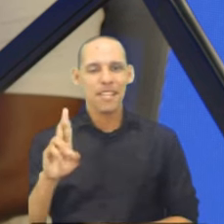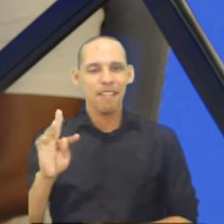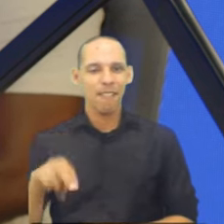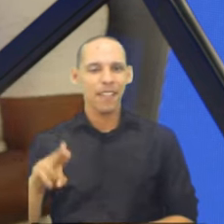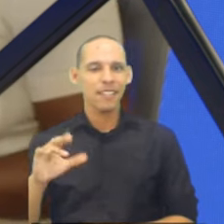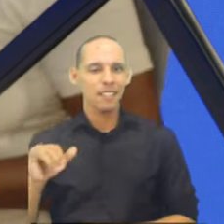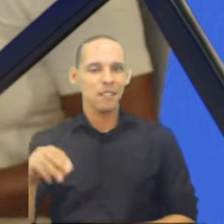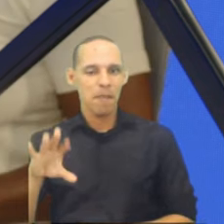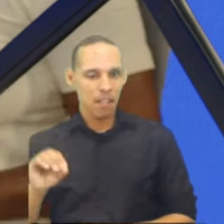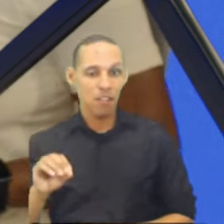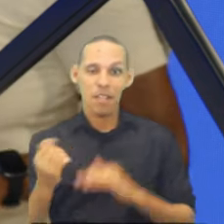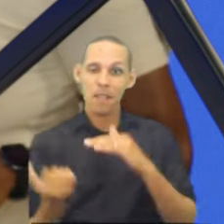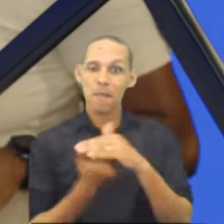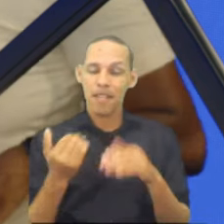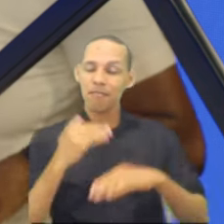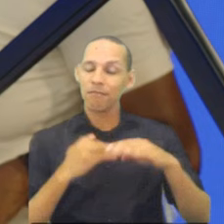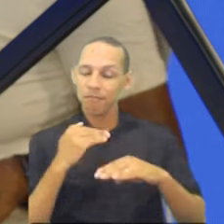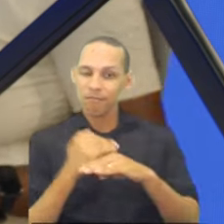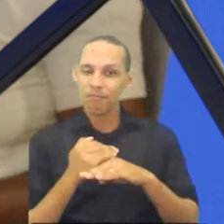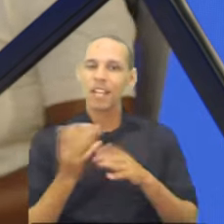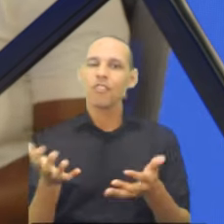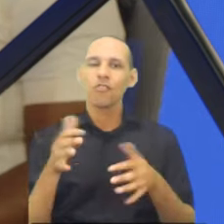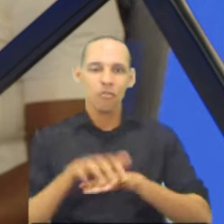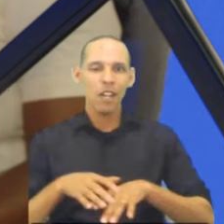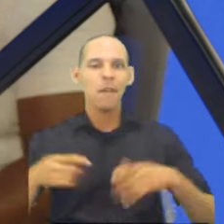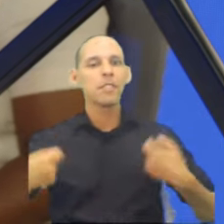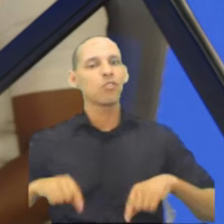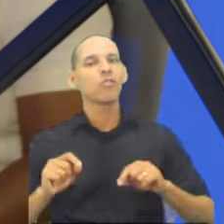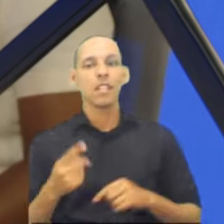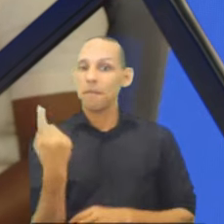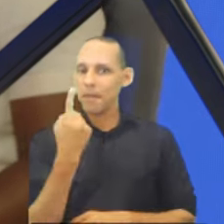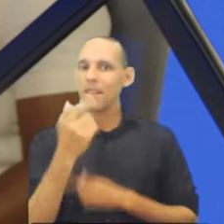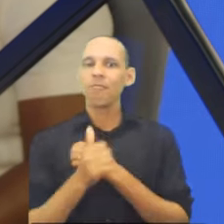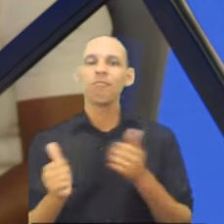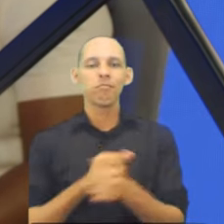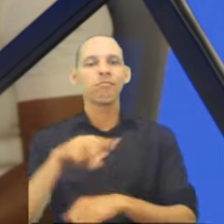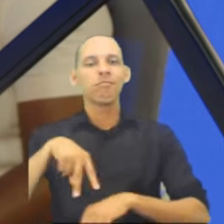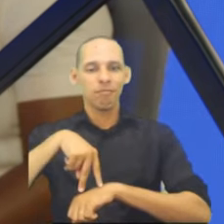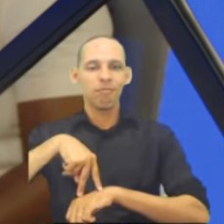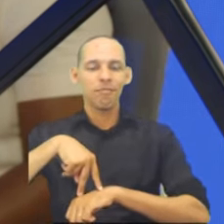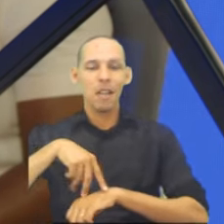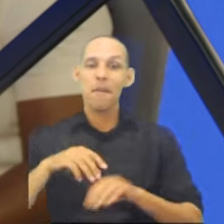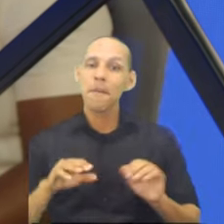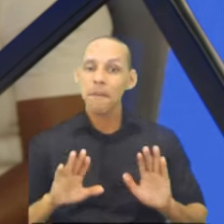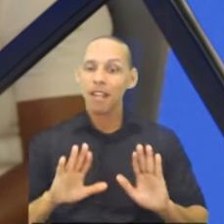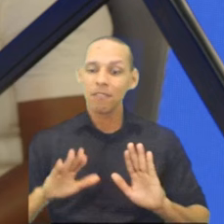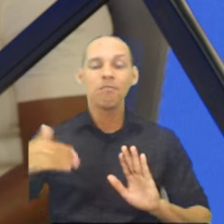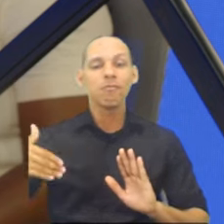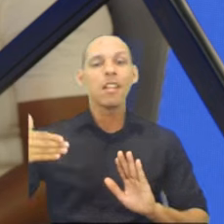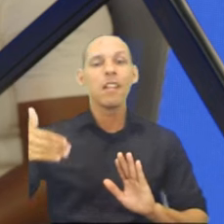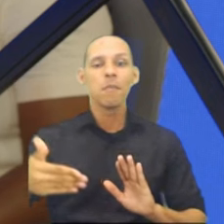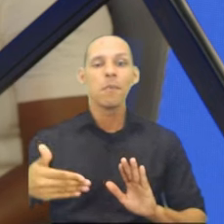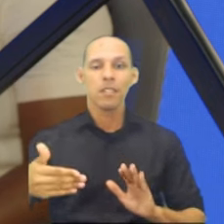que de fato quer ser inclusiva que quer trabalhar com Equidade então é lógico que vai ter que ter a protagonista alguém sempre vai ser o primeiro